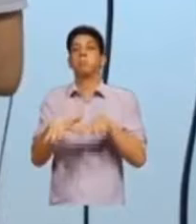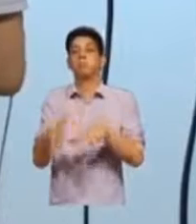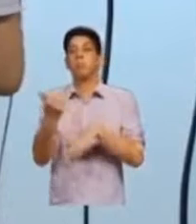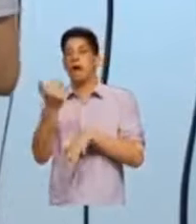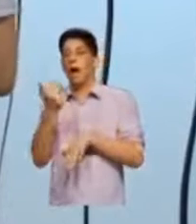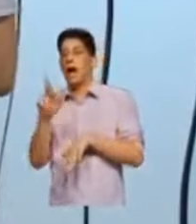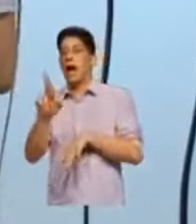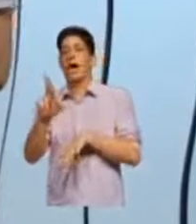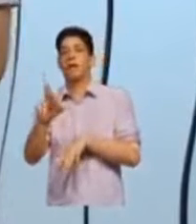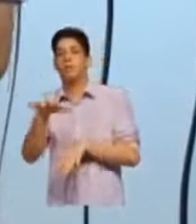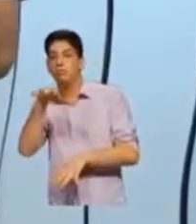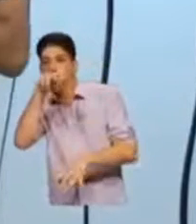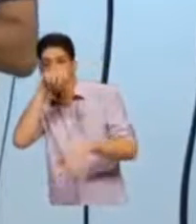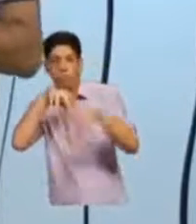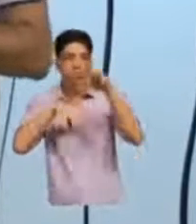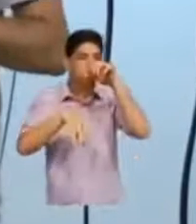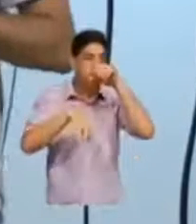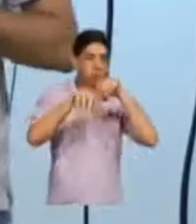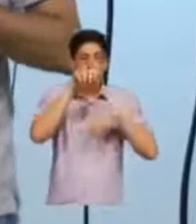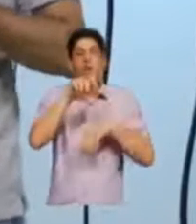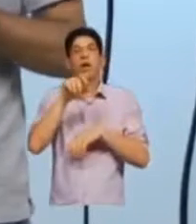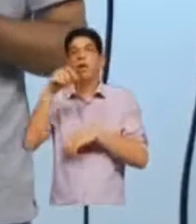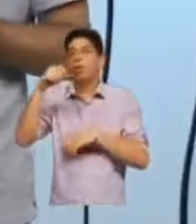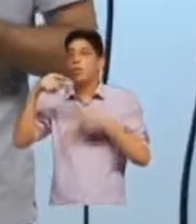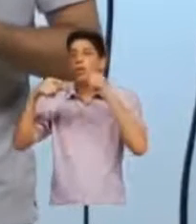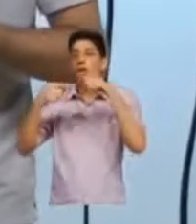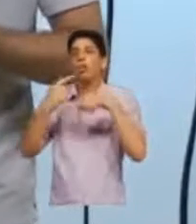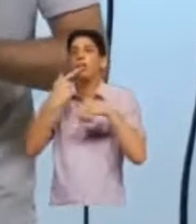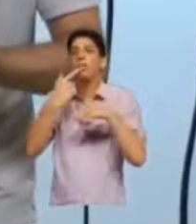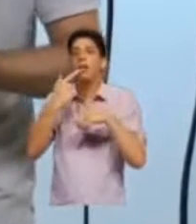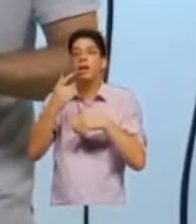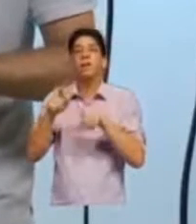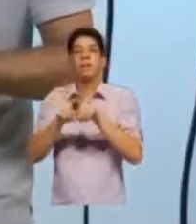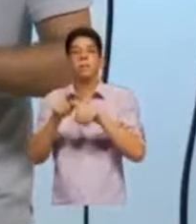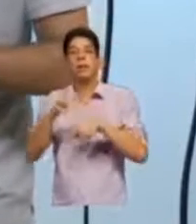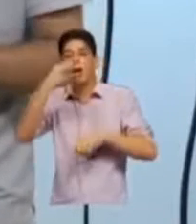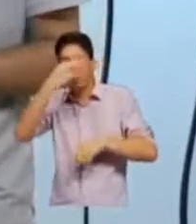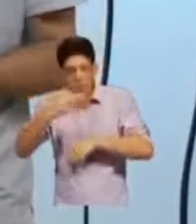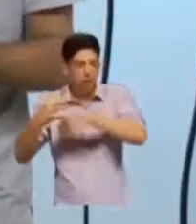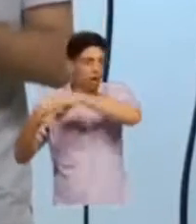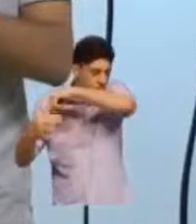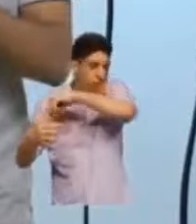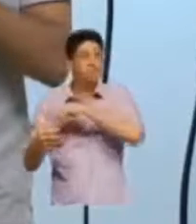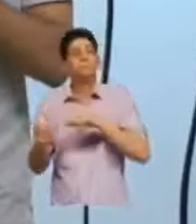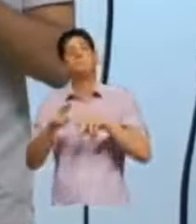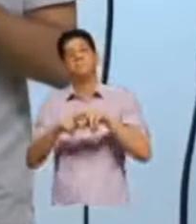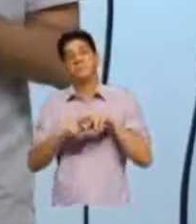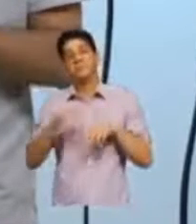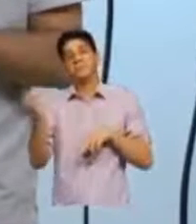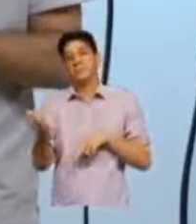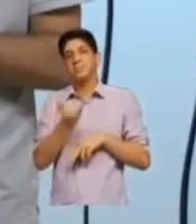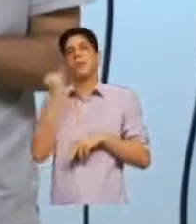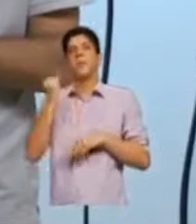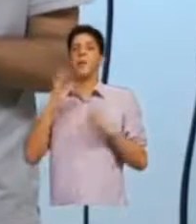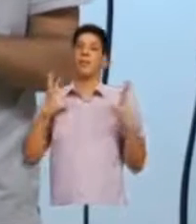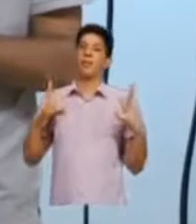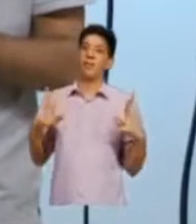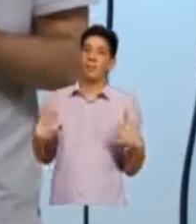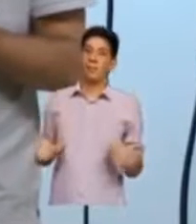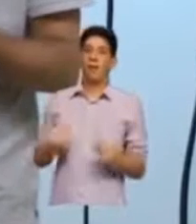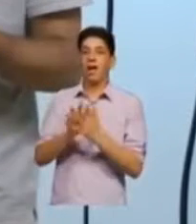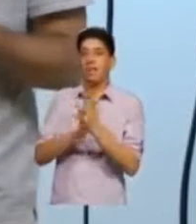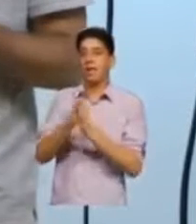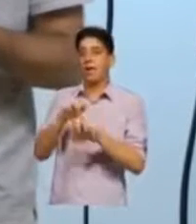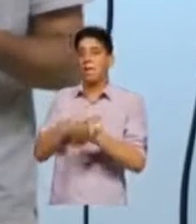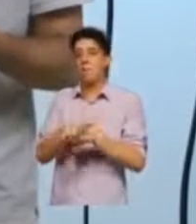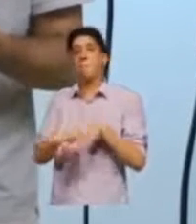aérea, que se dá através de gotículas de saliva e espirro, igual a gente pega gripe, por isso da importância da higienização das